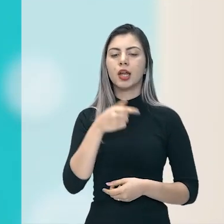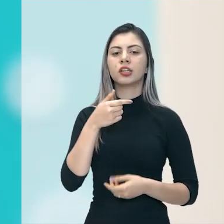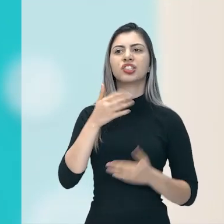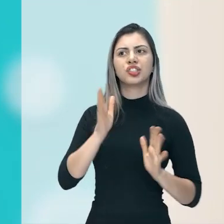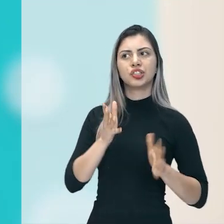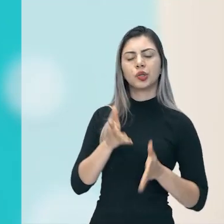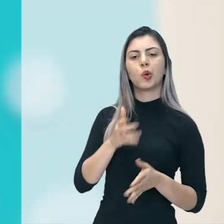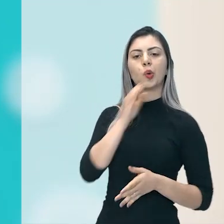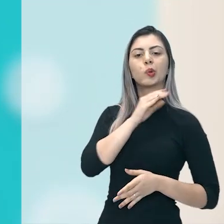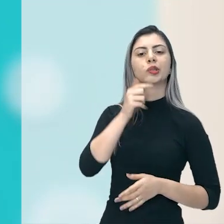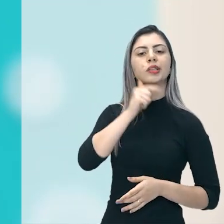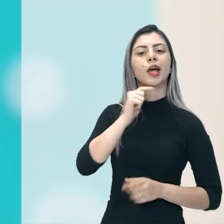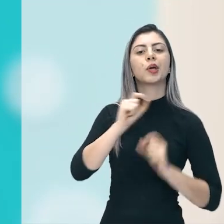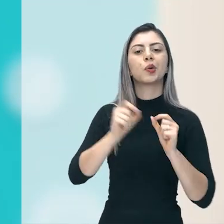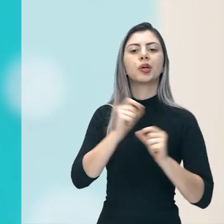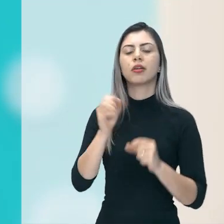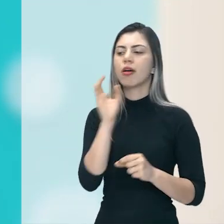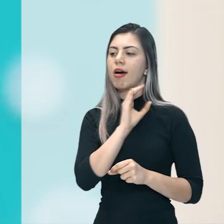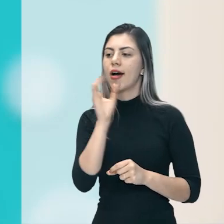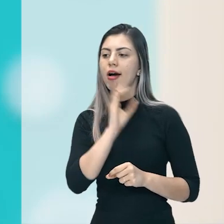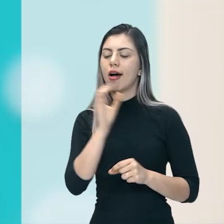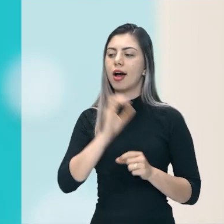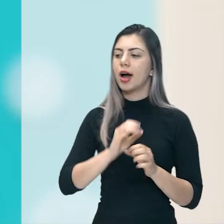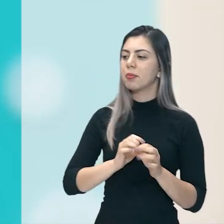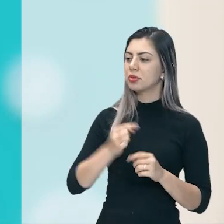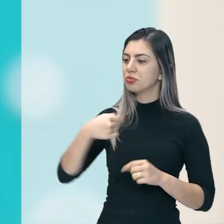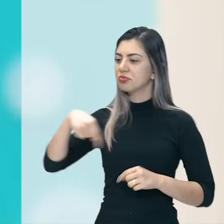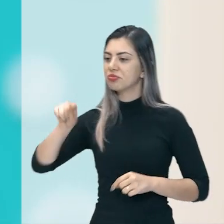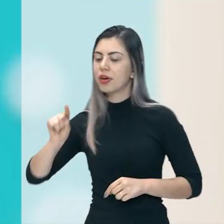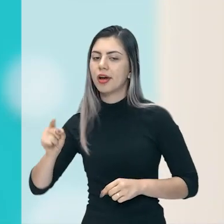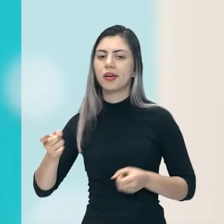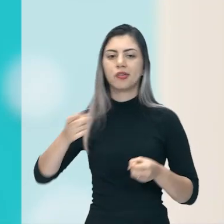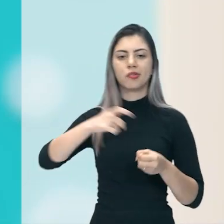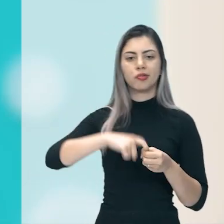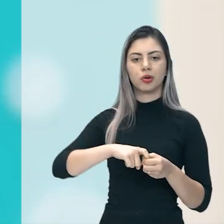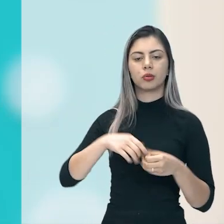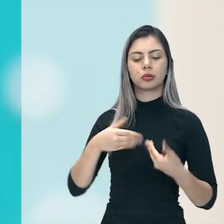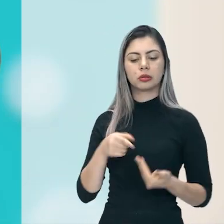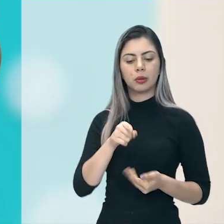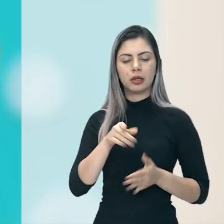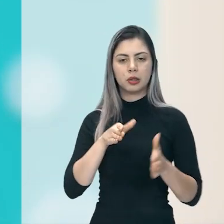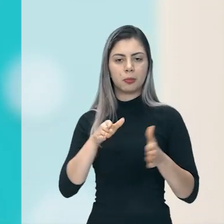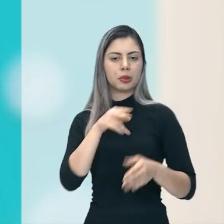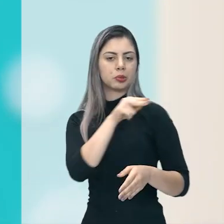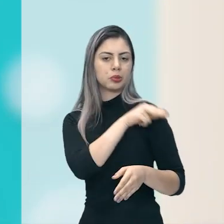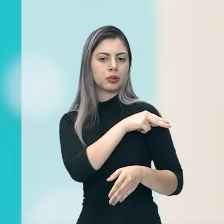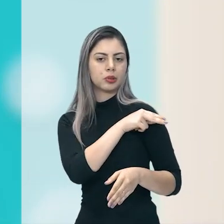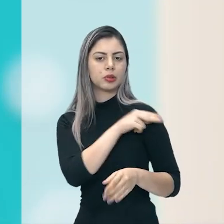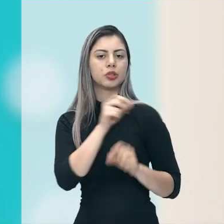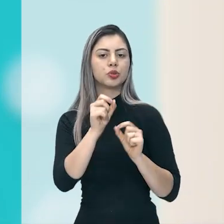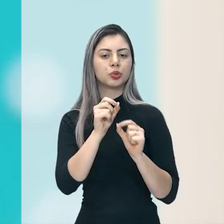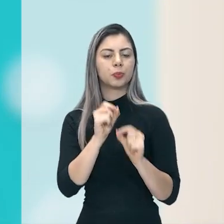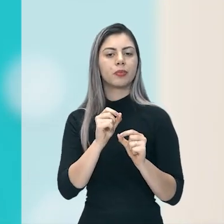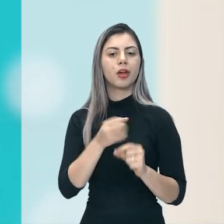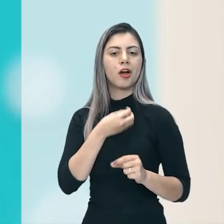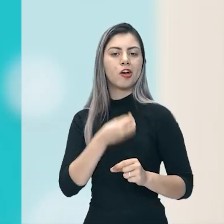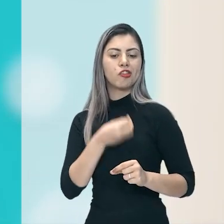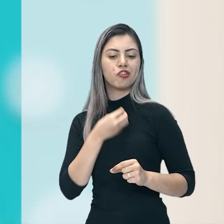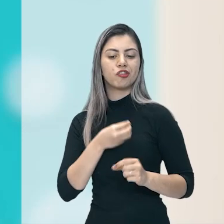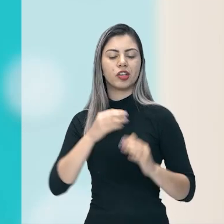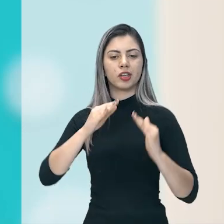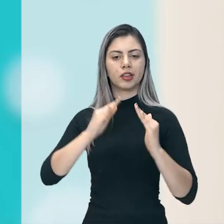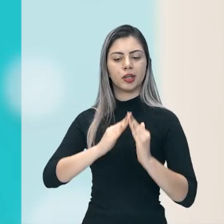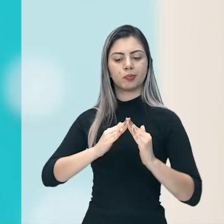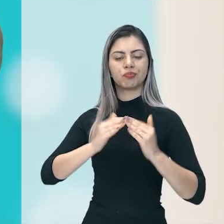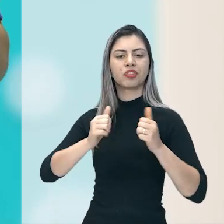mobilizar, a se locomover muito mais. No Neolítico eles já começam a ter o quê? Viver como sedentários.